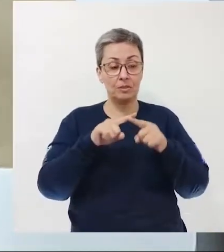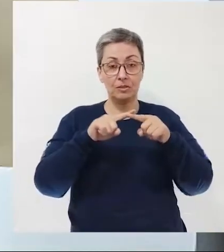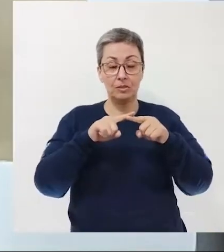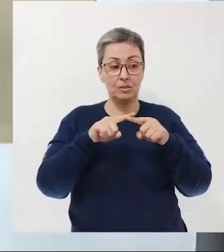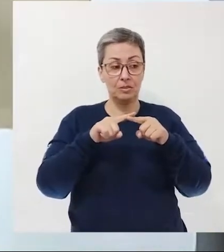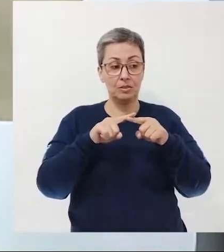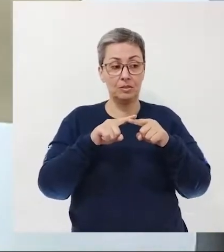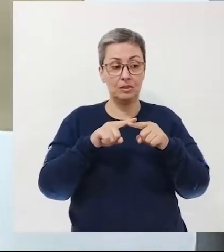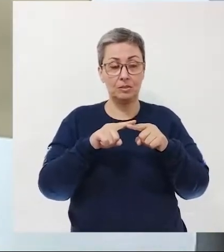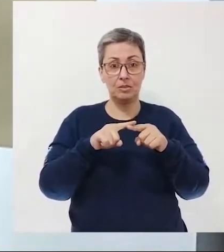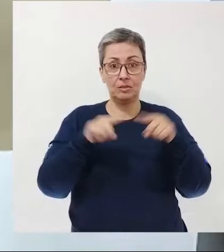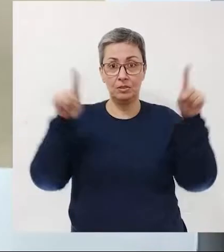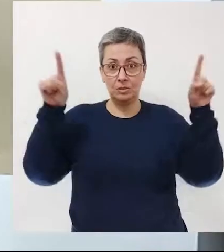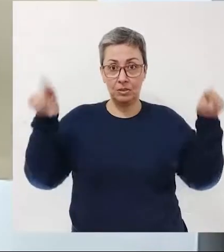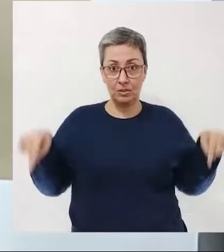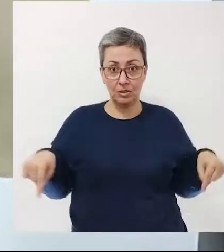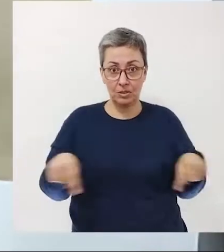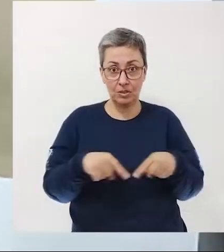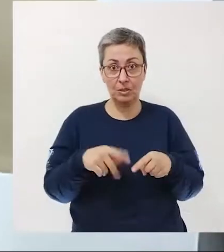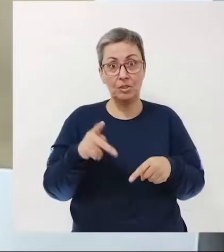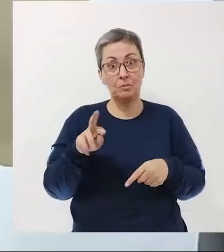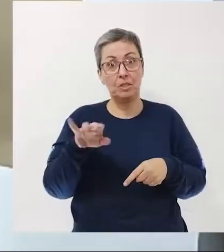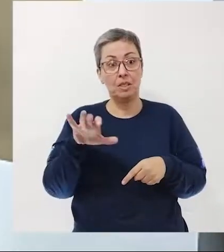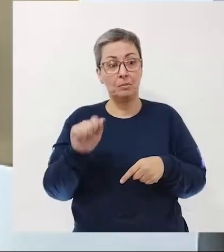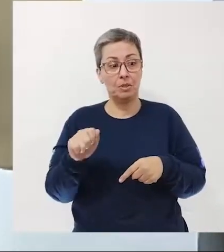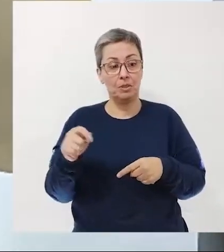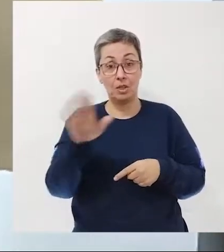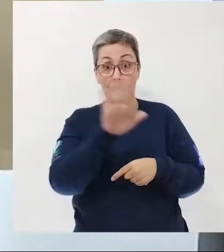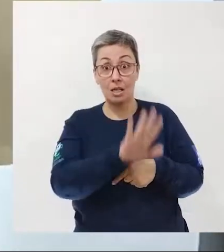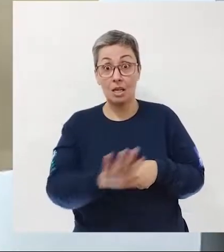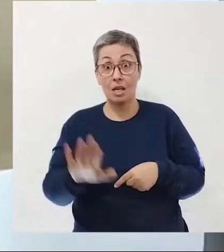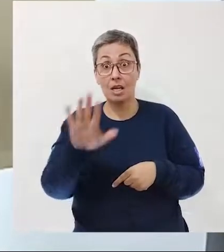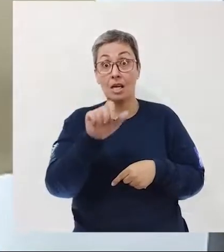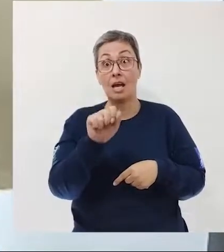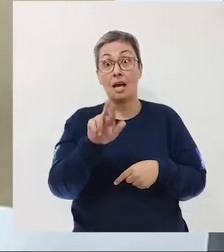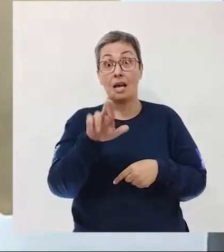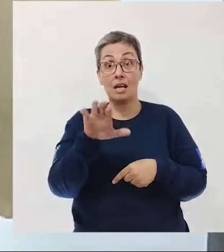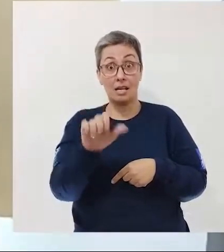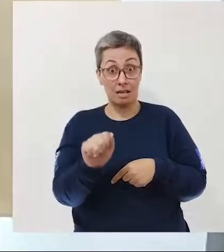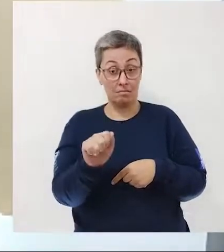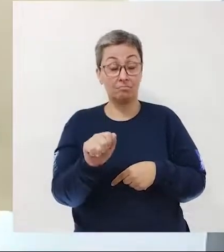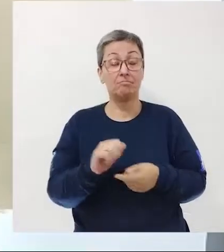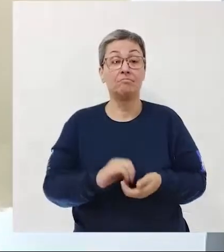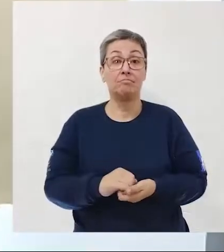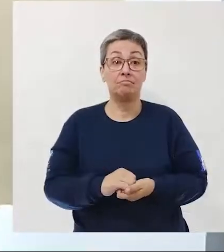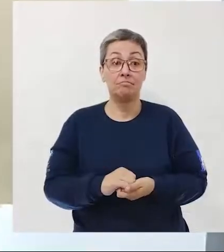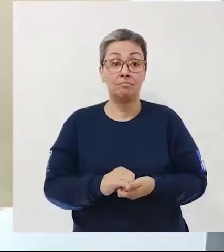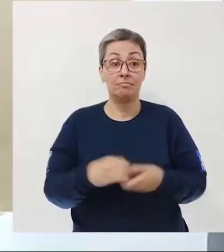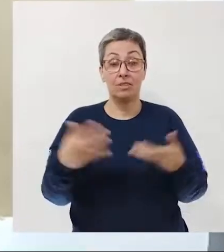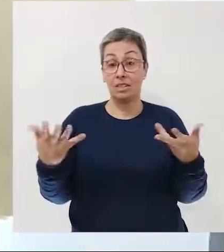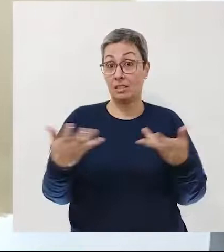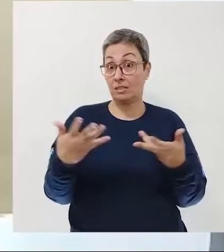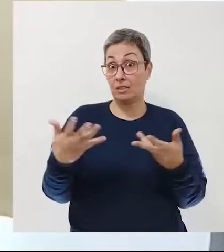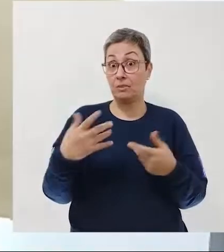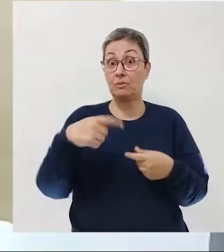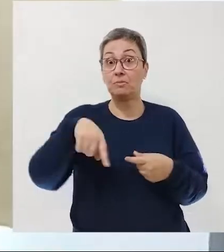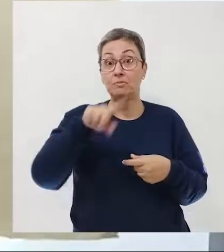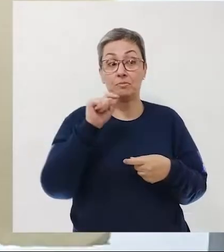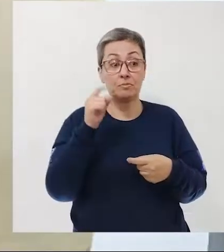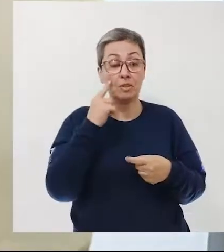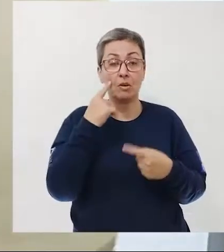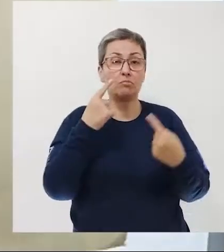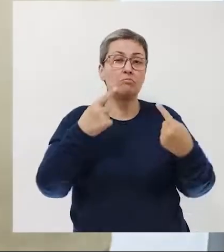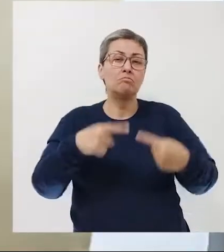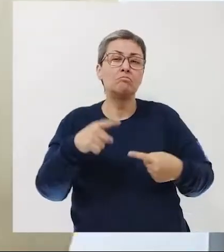tenho o perímetro e a área desta figura. Agora eu